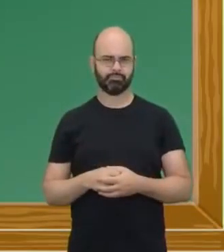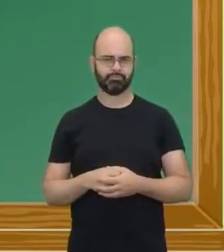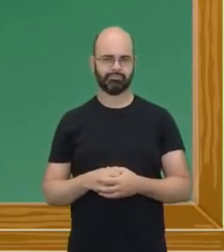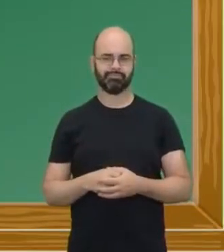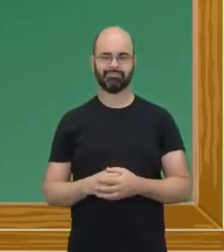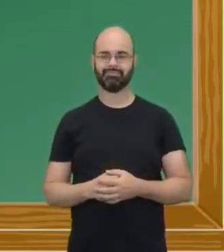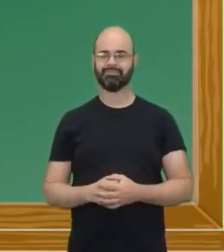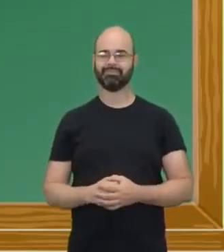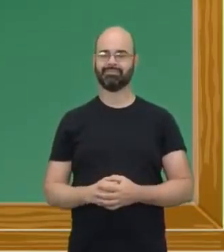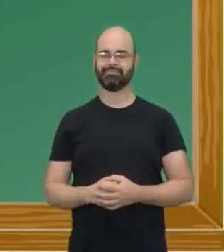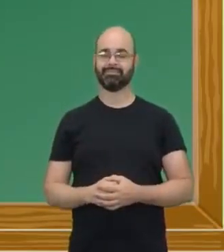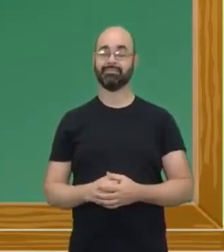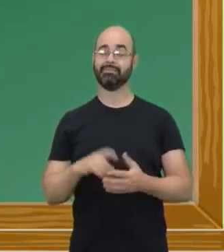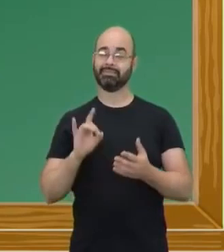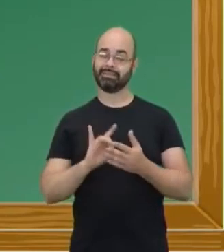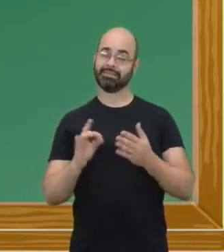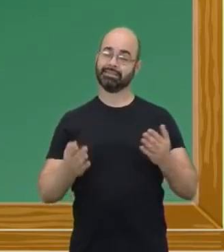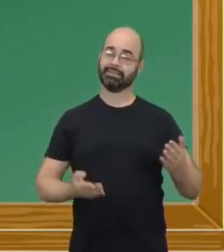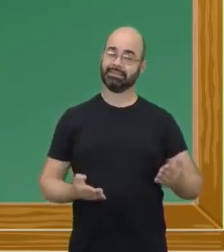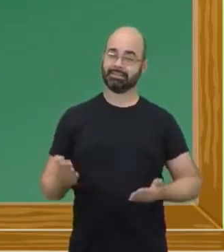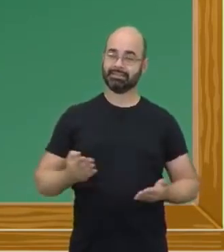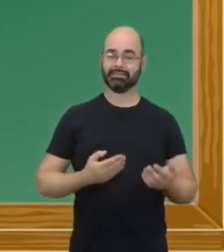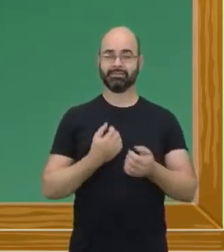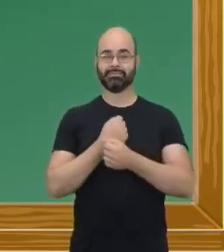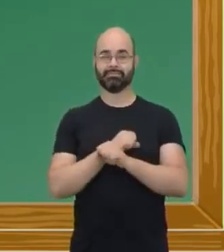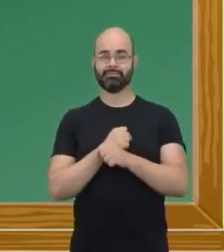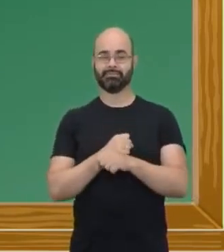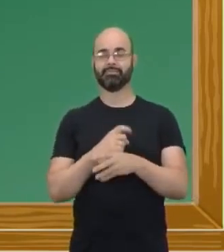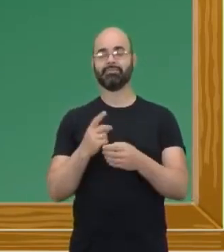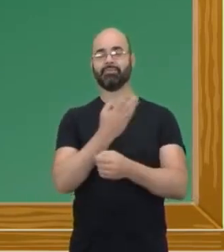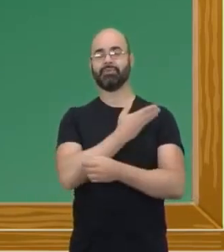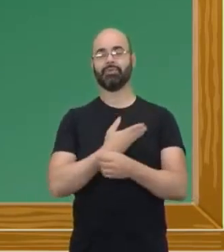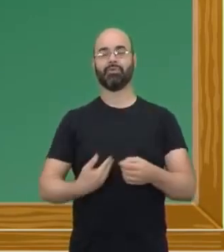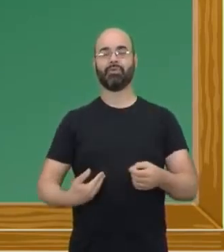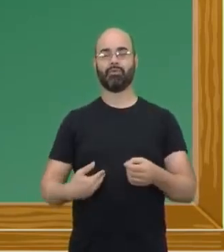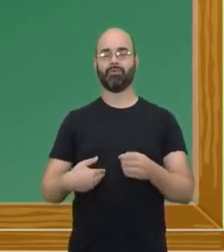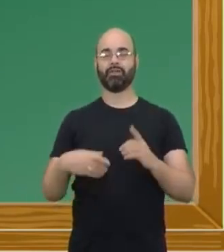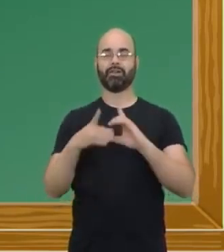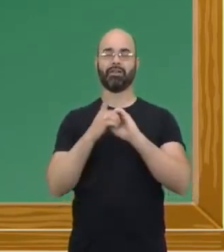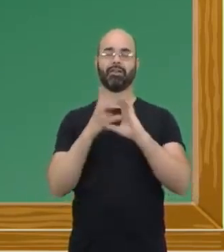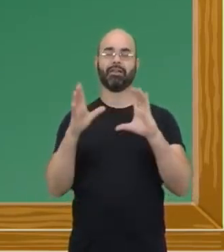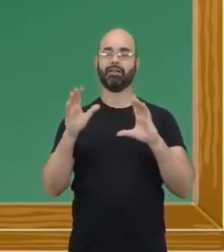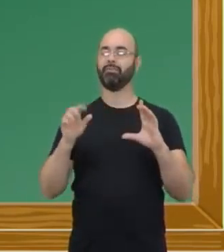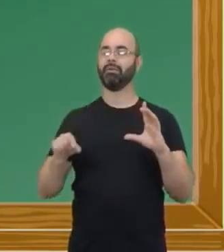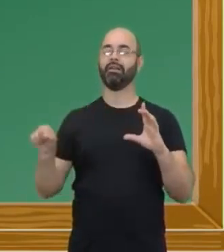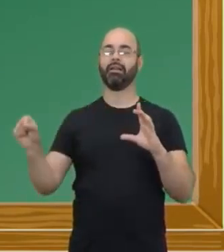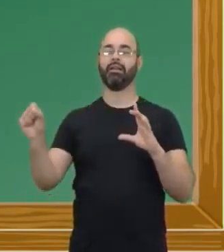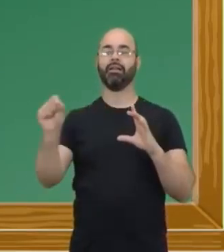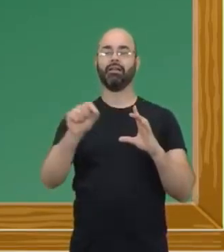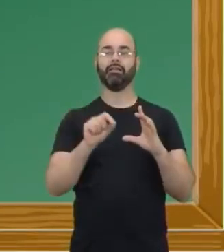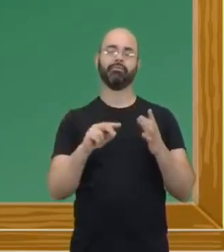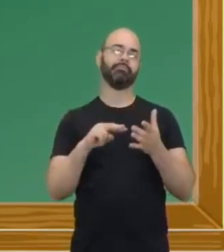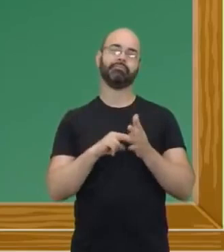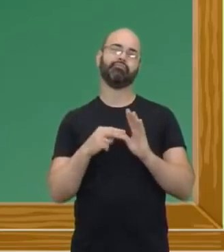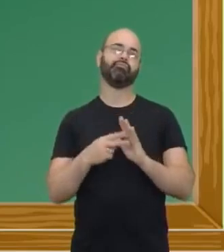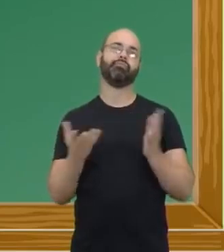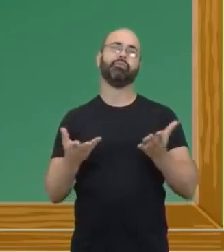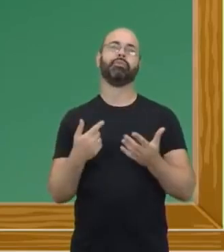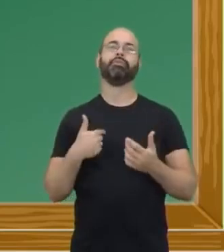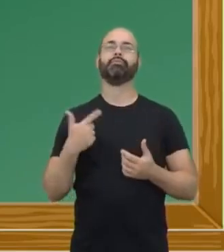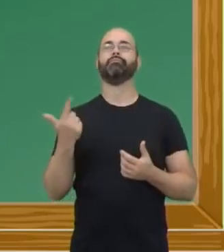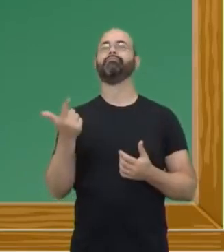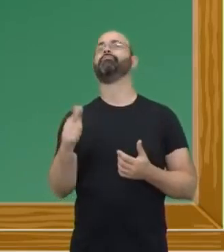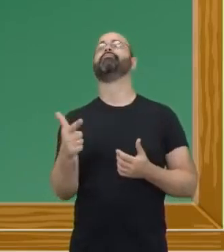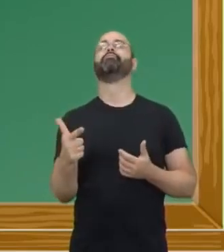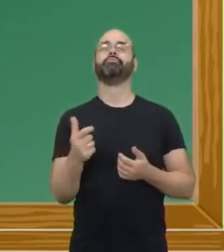a escravidão e a servidão são combatidas pelos governos democráticos. Sexto ano, infelizmente, não significa que não exista, né,